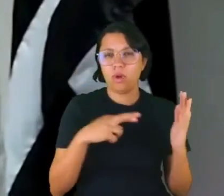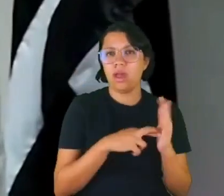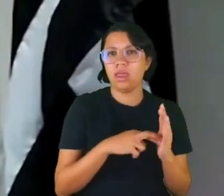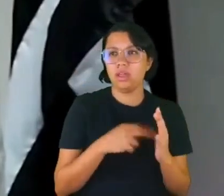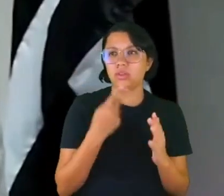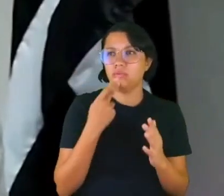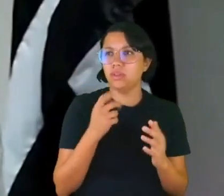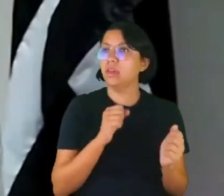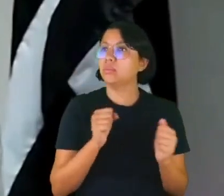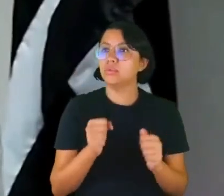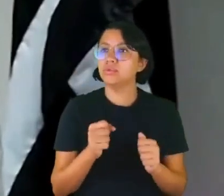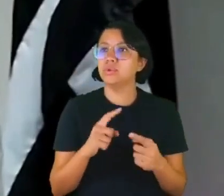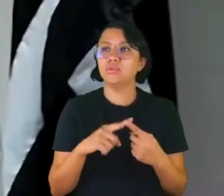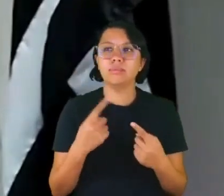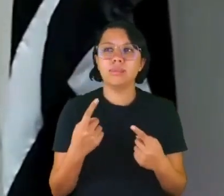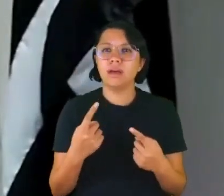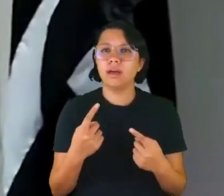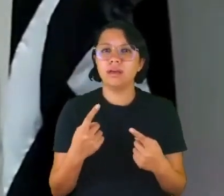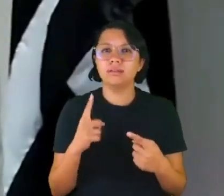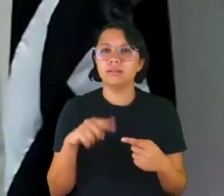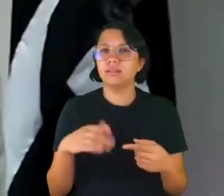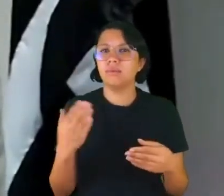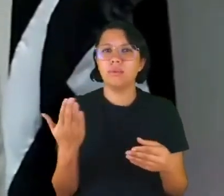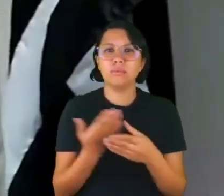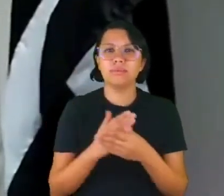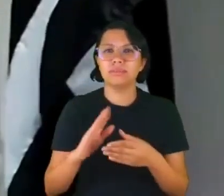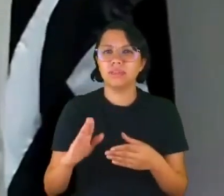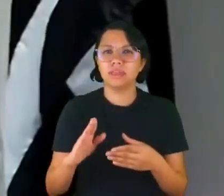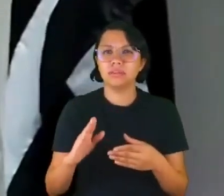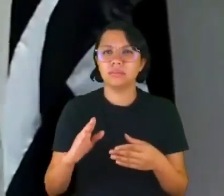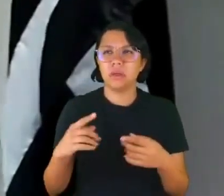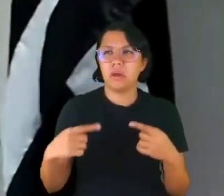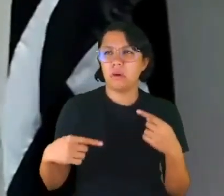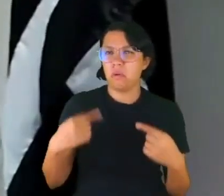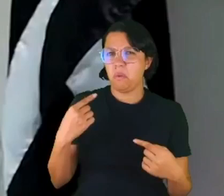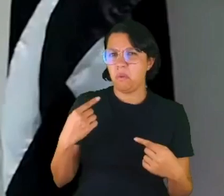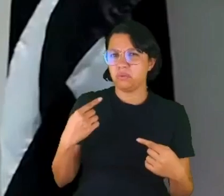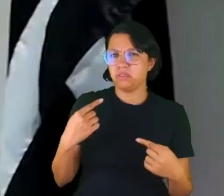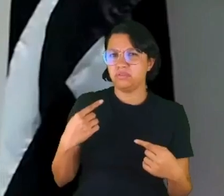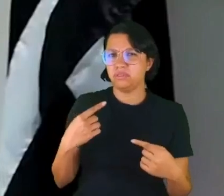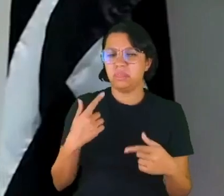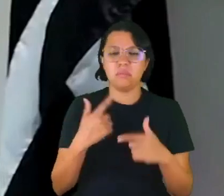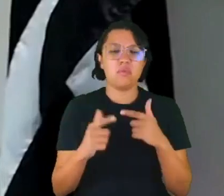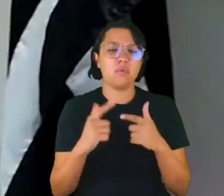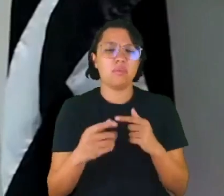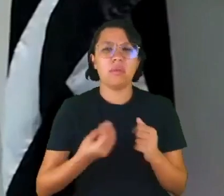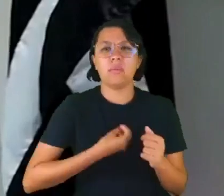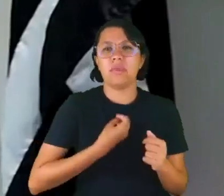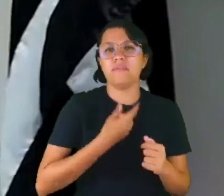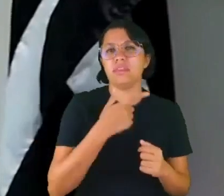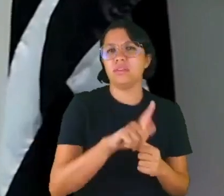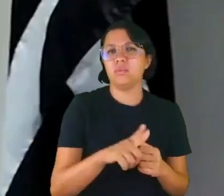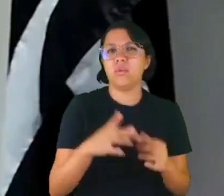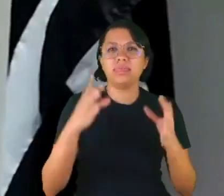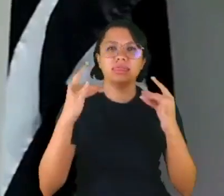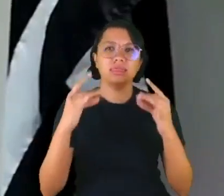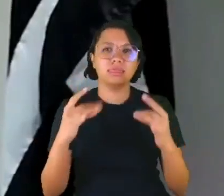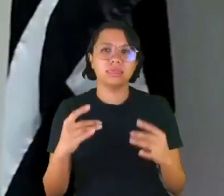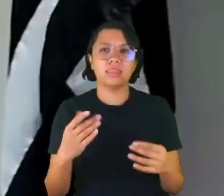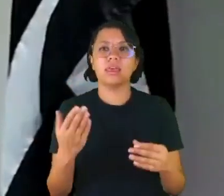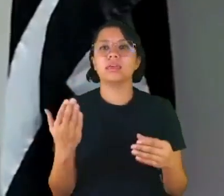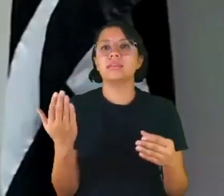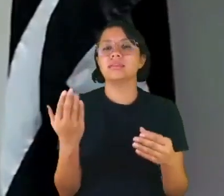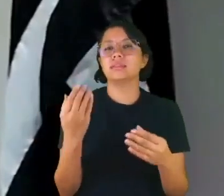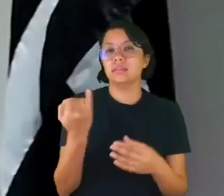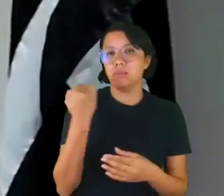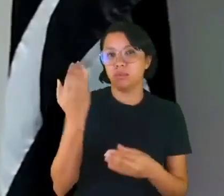do outro. Havia detalhes importantes no processo que levavam a crer que realmente aquela criança precisava de cuidados especiais